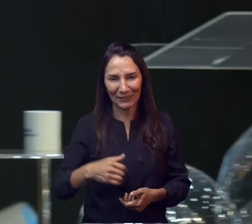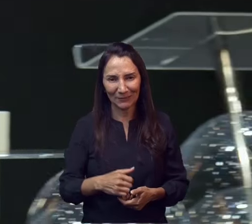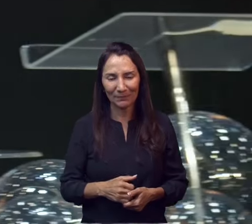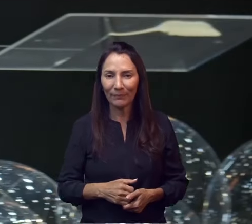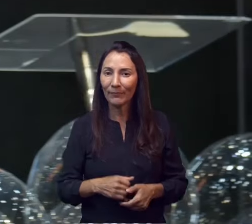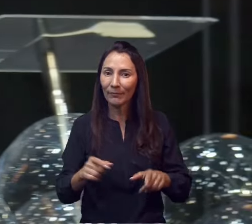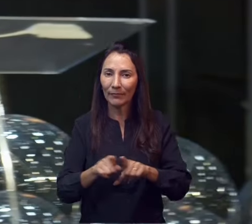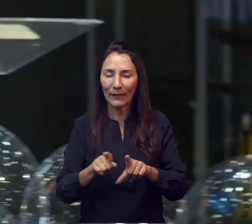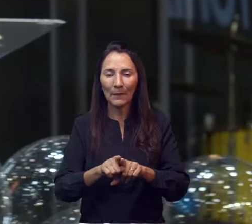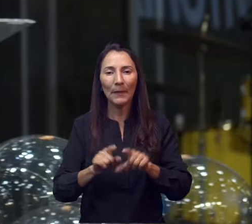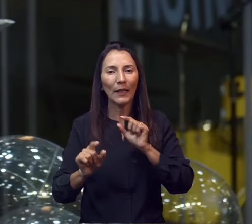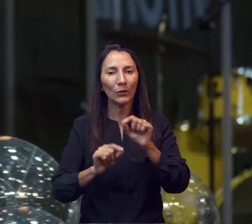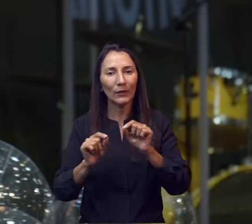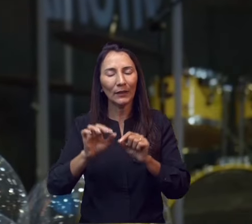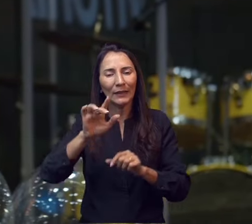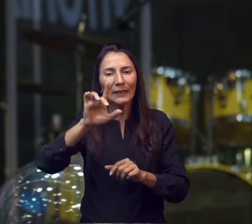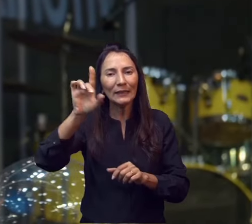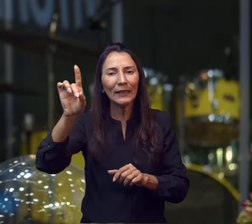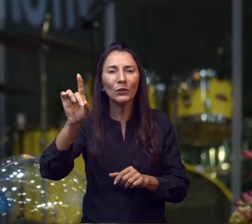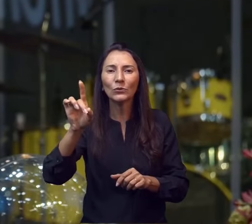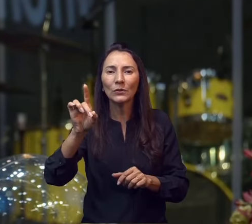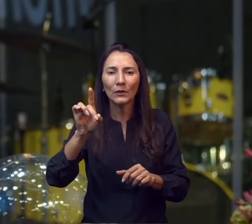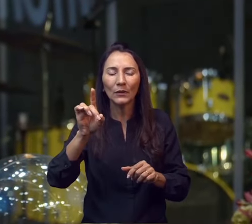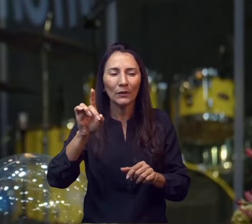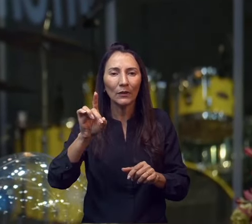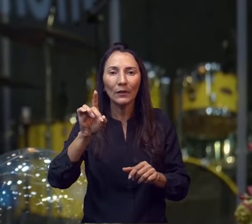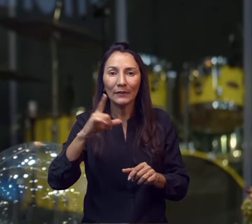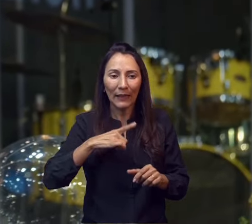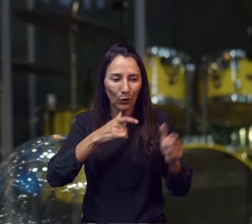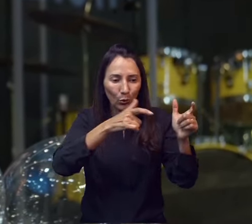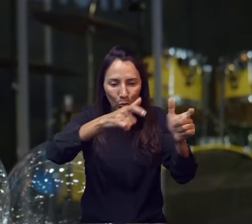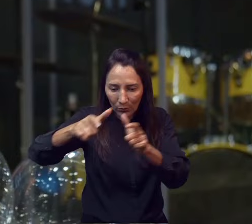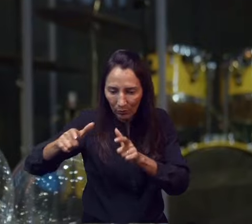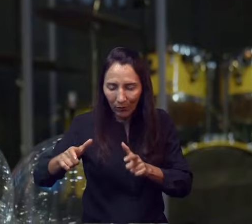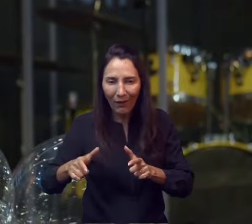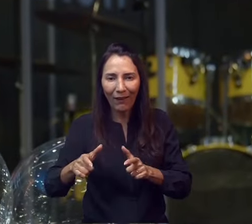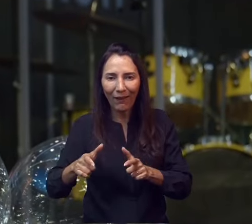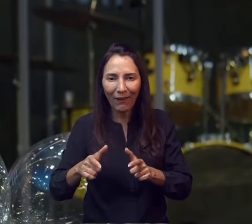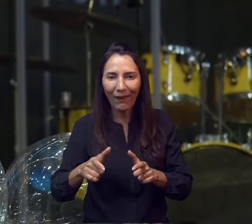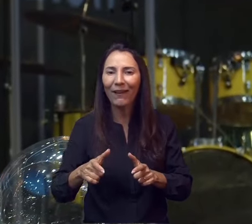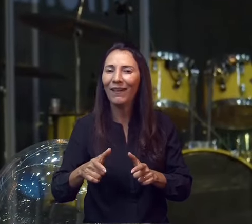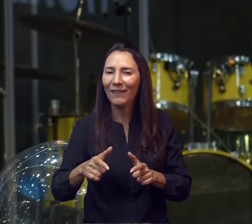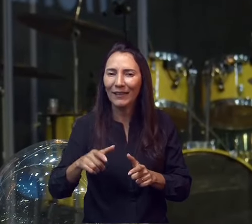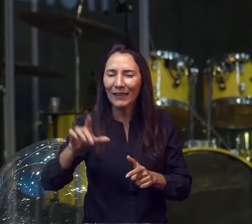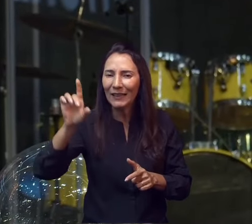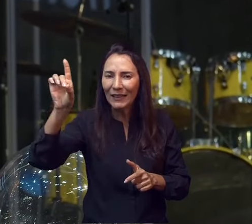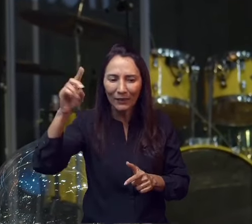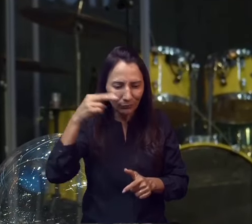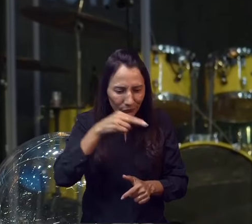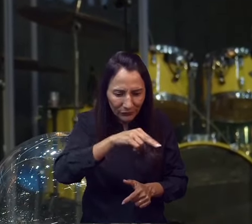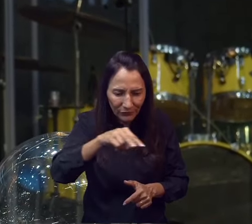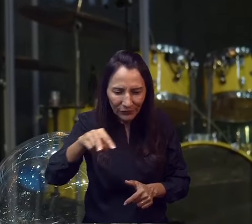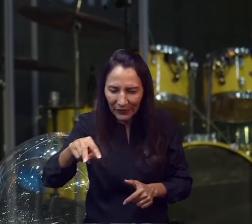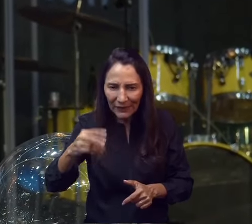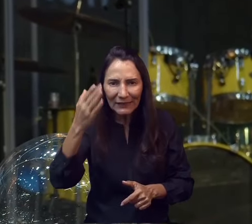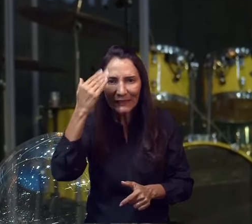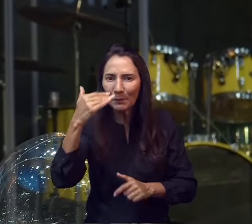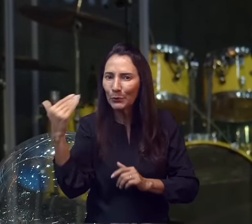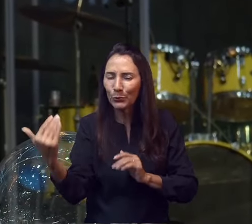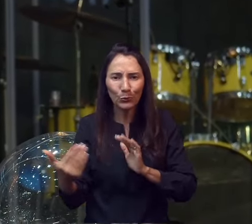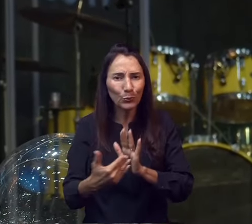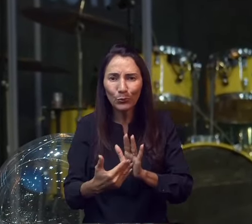atributo da onipresença Ele tá em todo lugar então ele sabe tudo que tá acontecendo provérbios